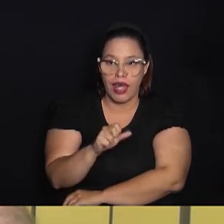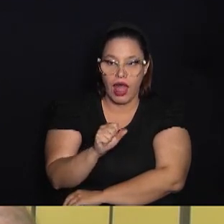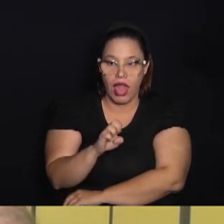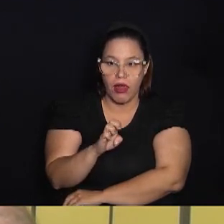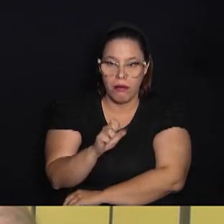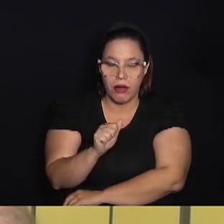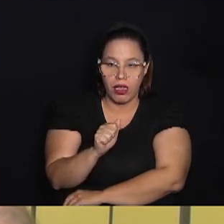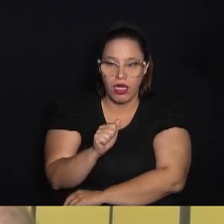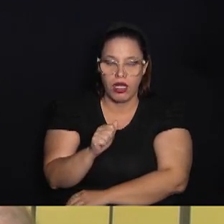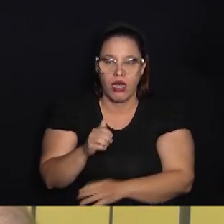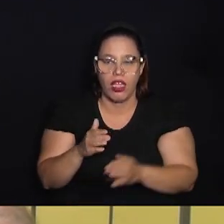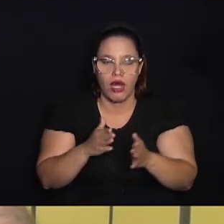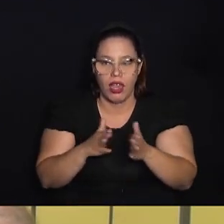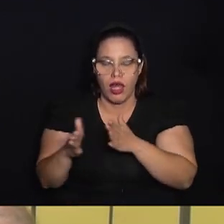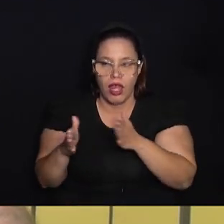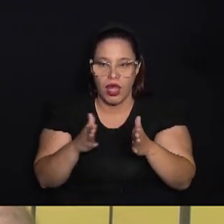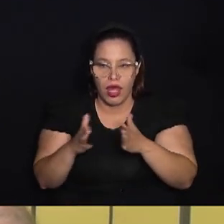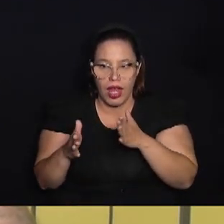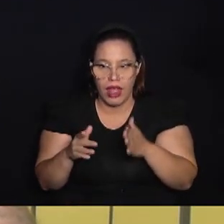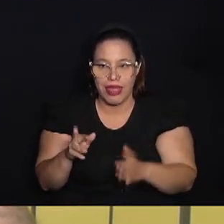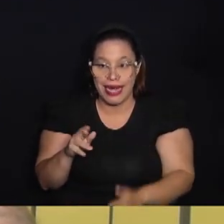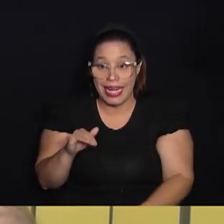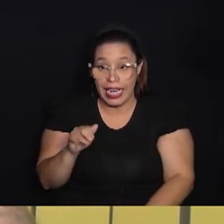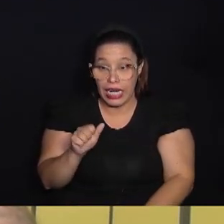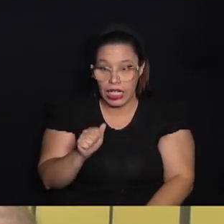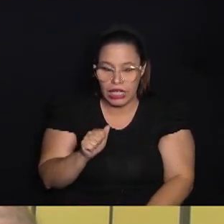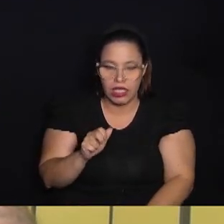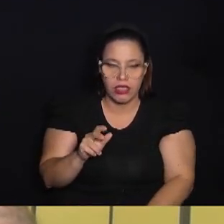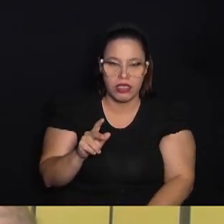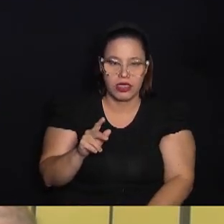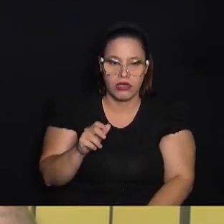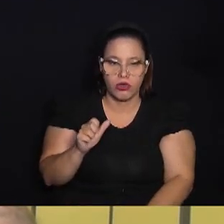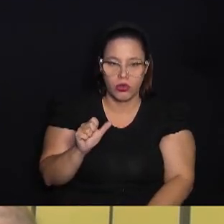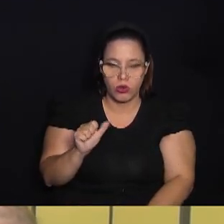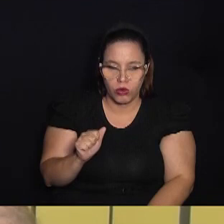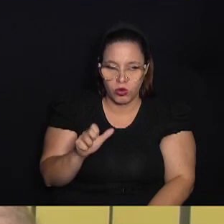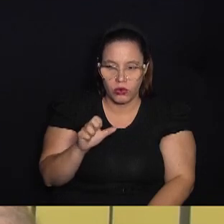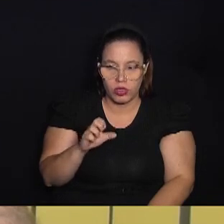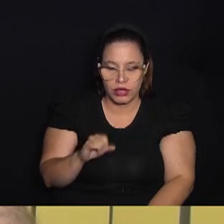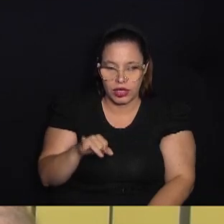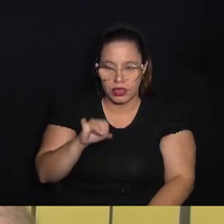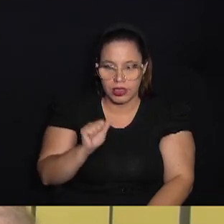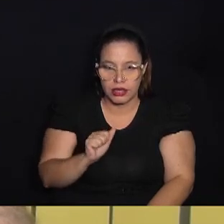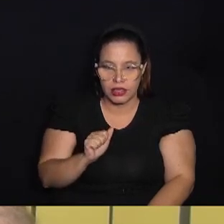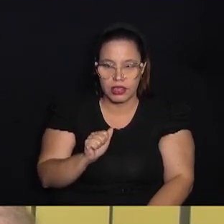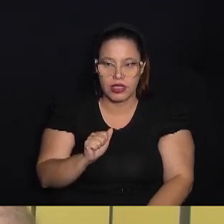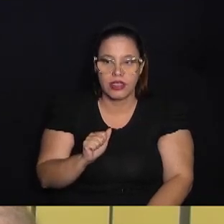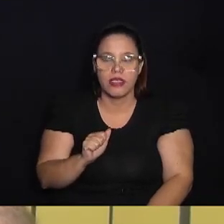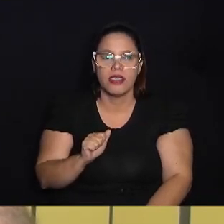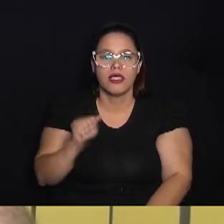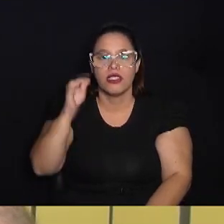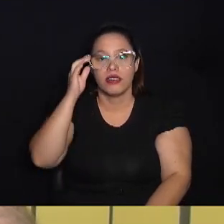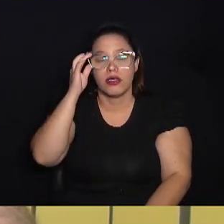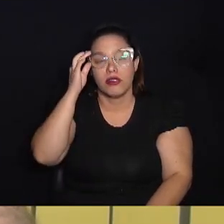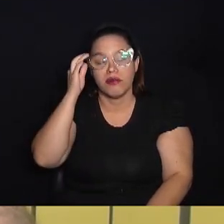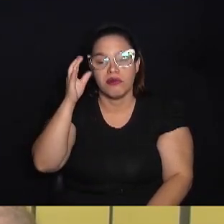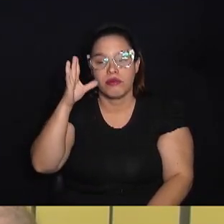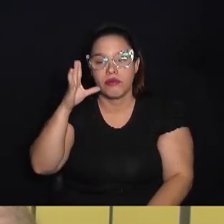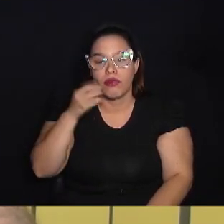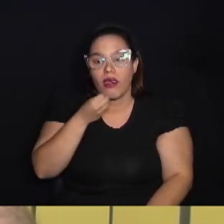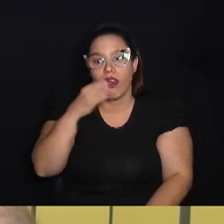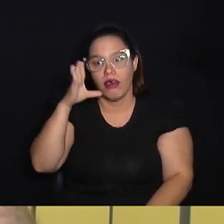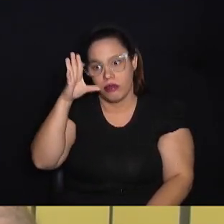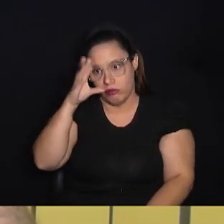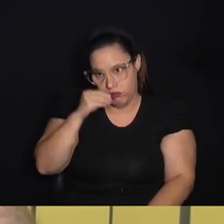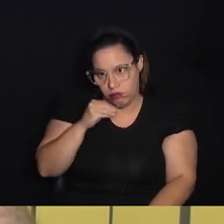do Sci que é na trilha do folclore e outro que a gente fez que a gente fazia na trilha maior que dá quase 6 Km à noite